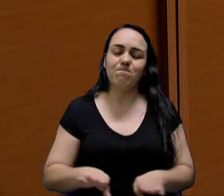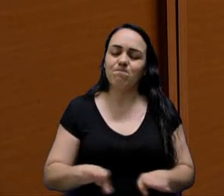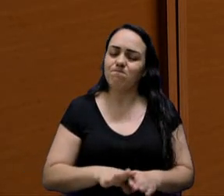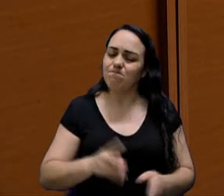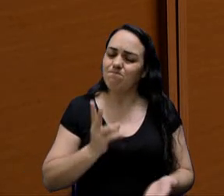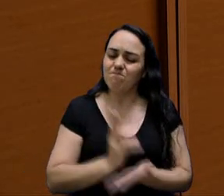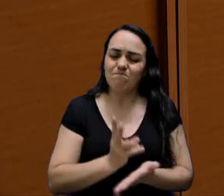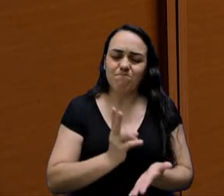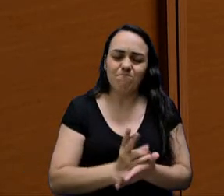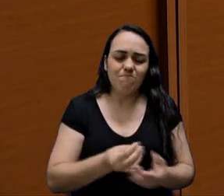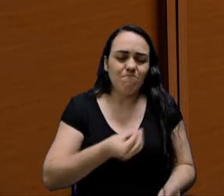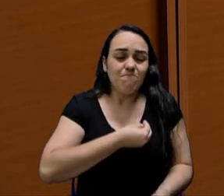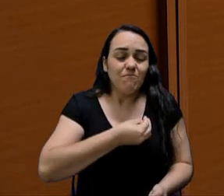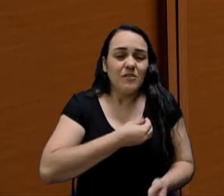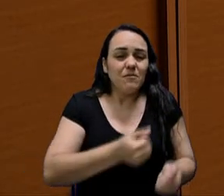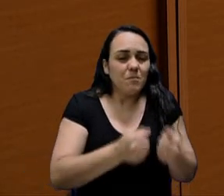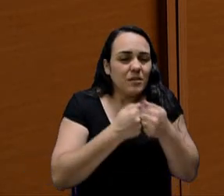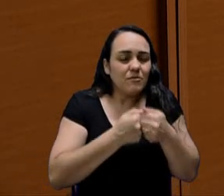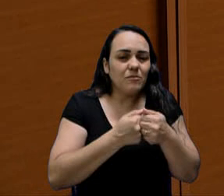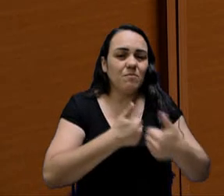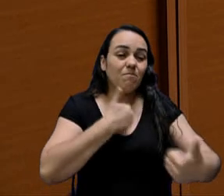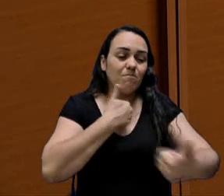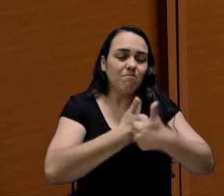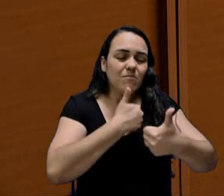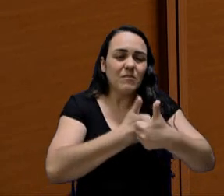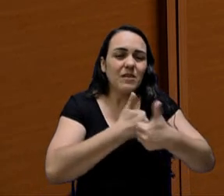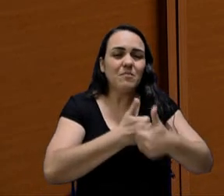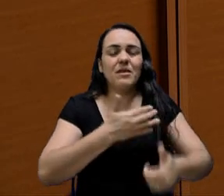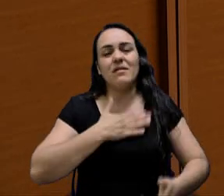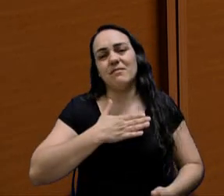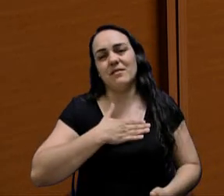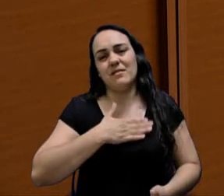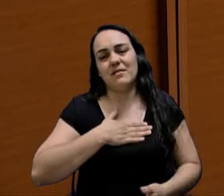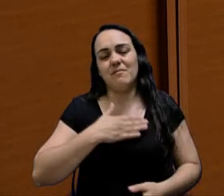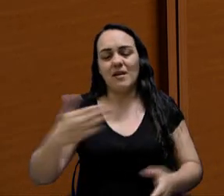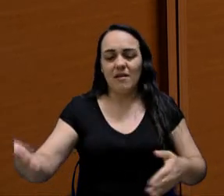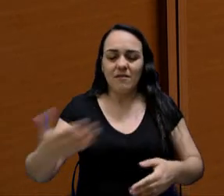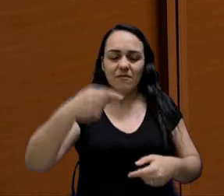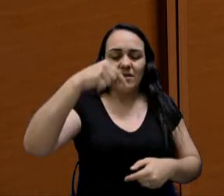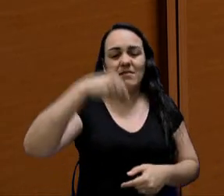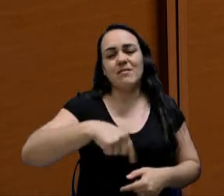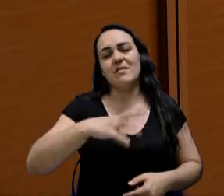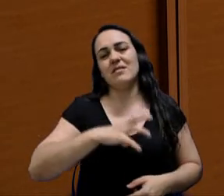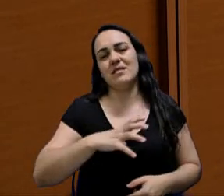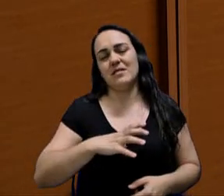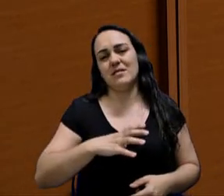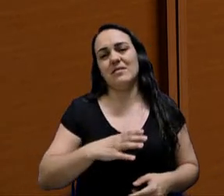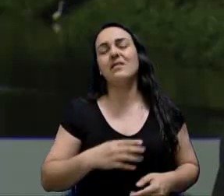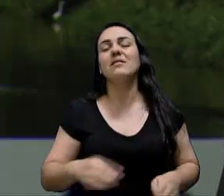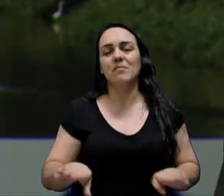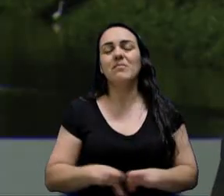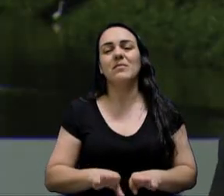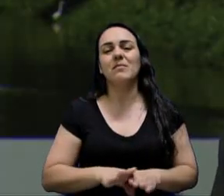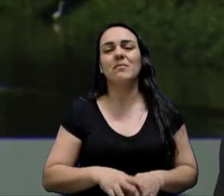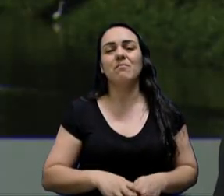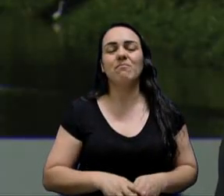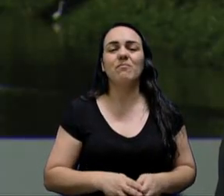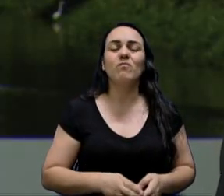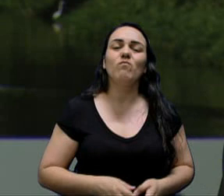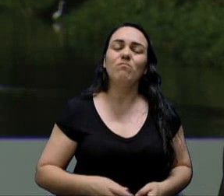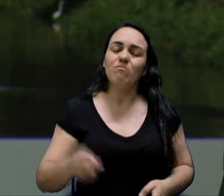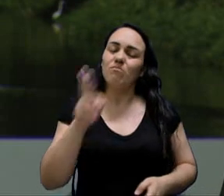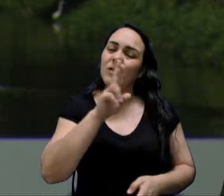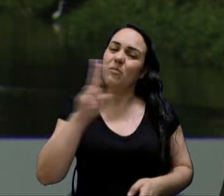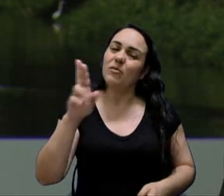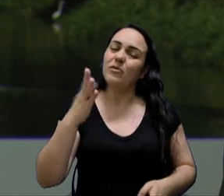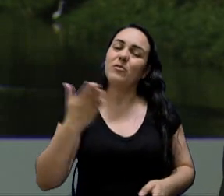praticamente sempre. Muito obrigado por terem saído de suas respectivas cidades. Também gostaria de nominar meu colega